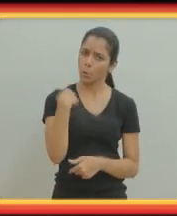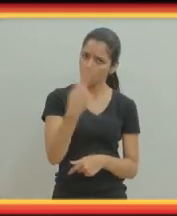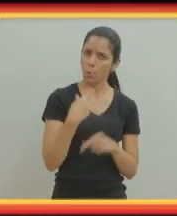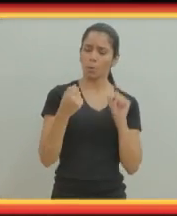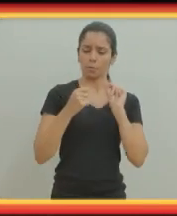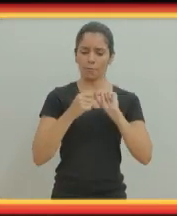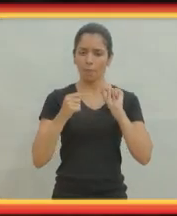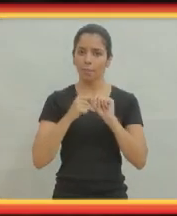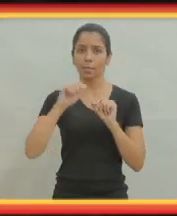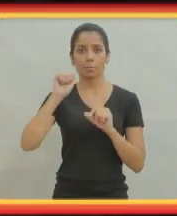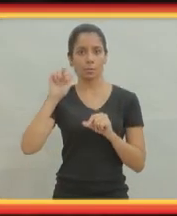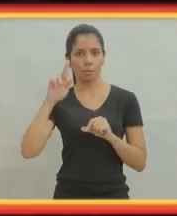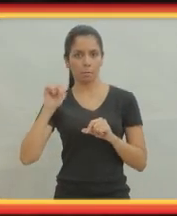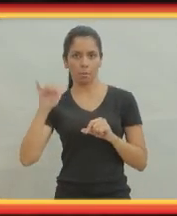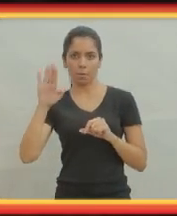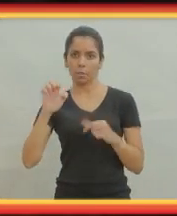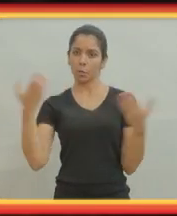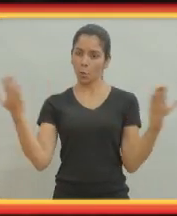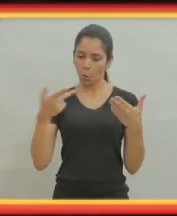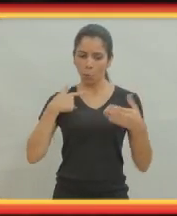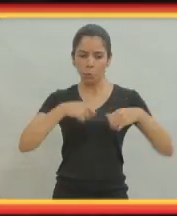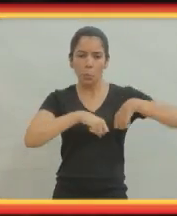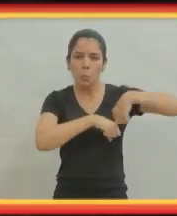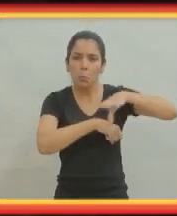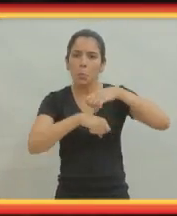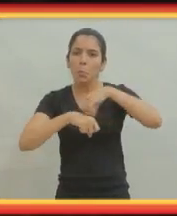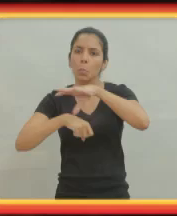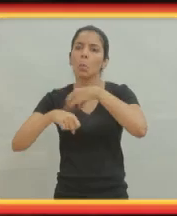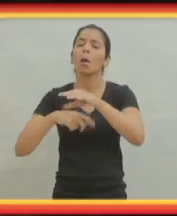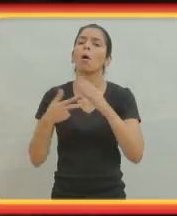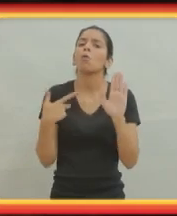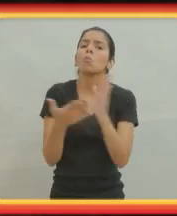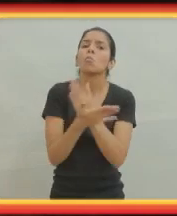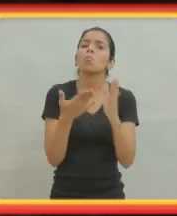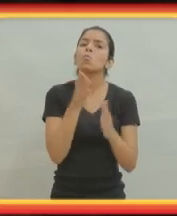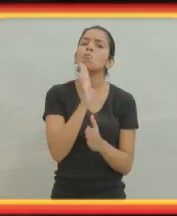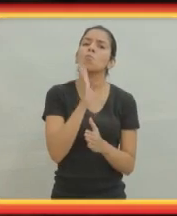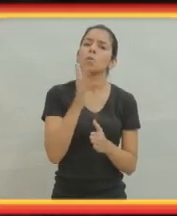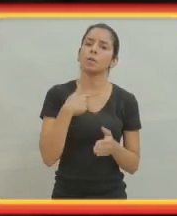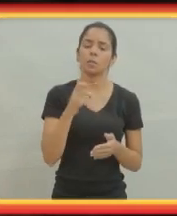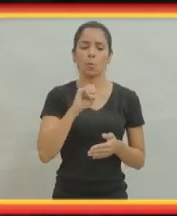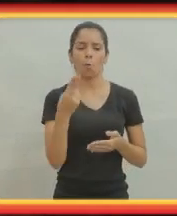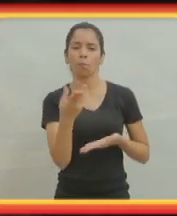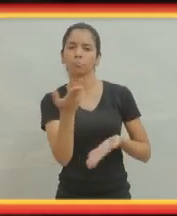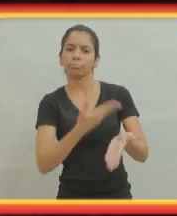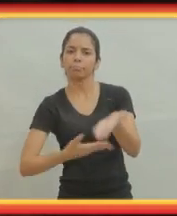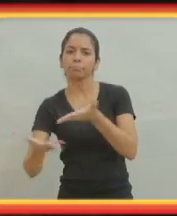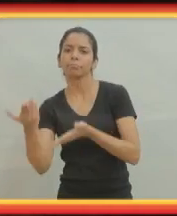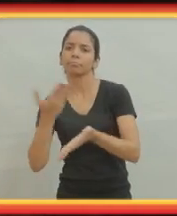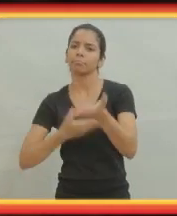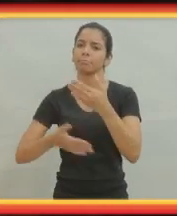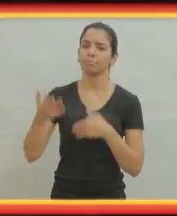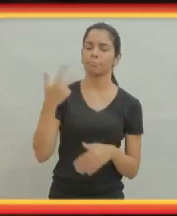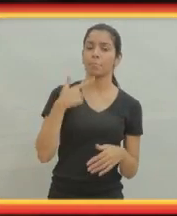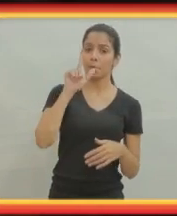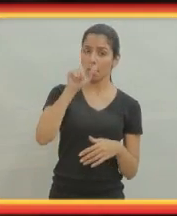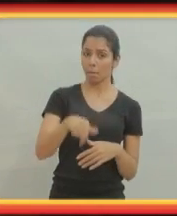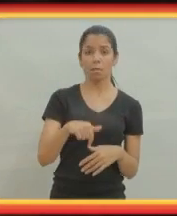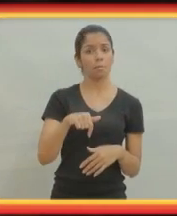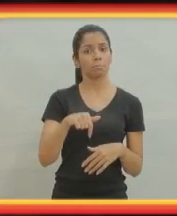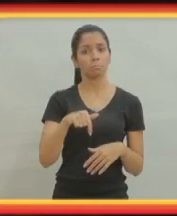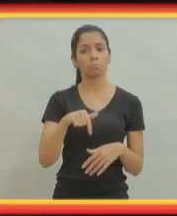é múltipla. E nós que fazemos, né, que estamos aqui transmitindo algum tipo de conhecimento ou de